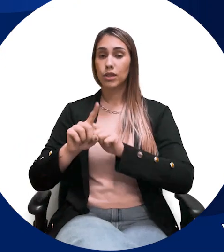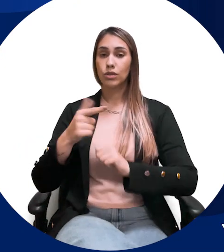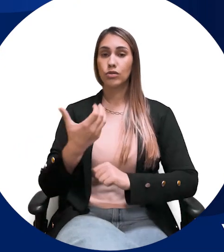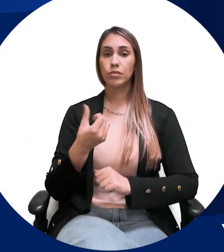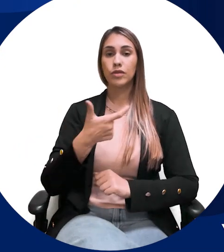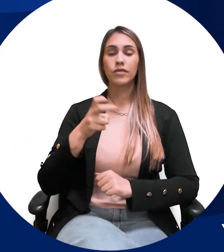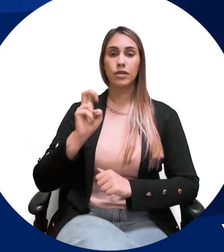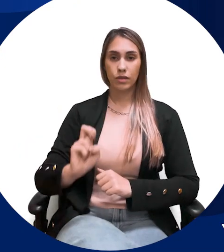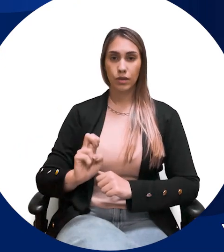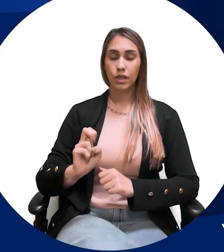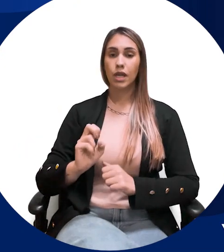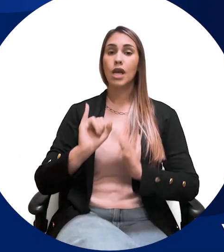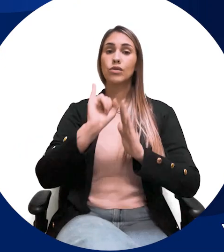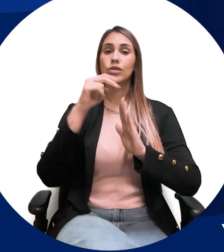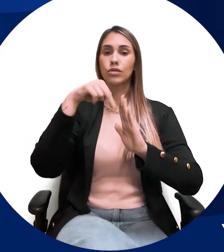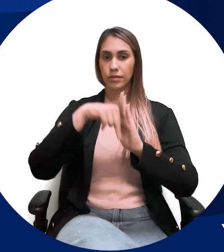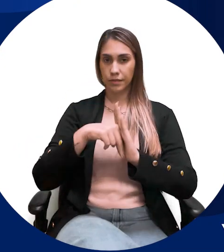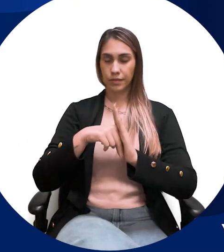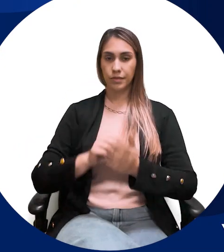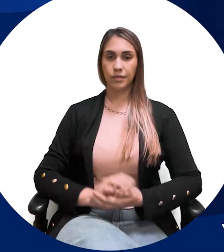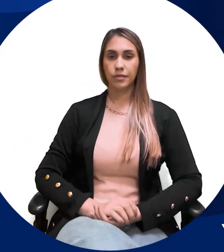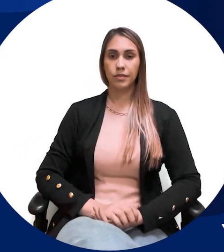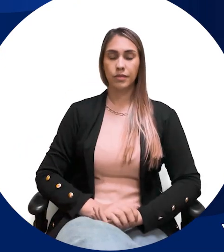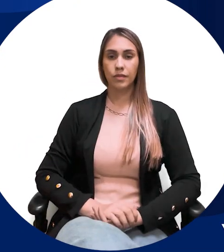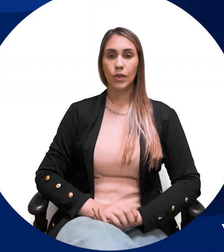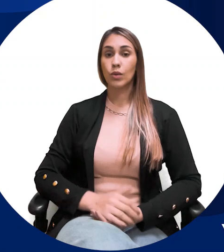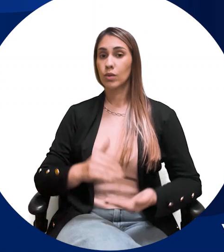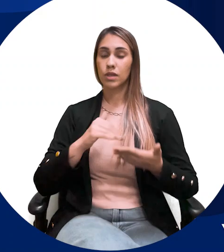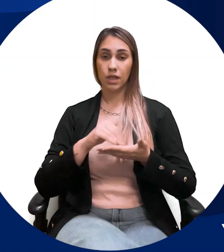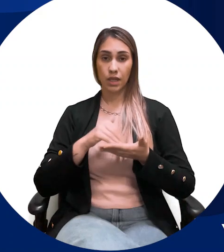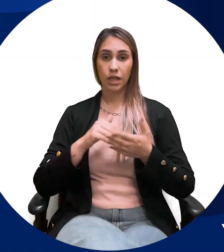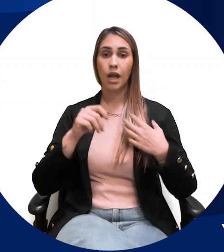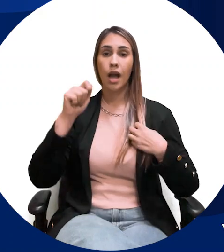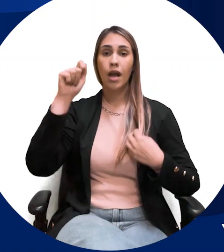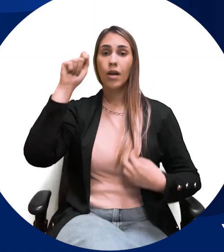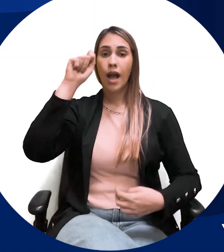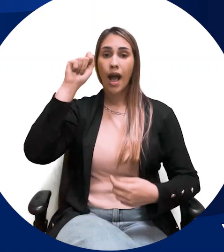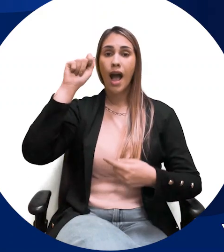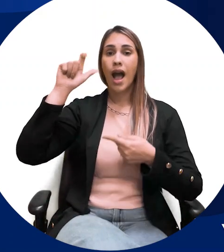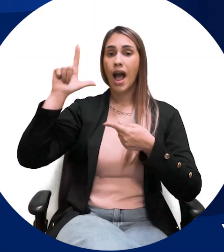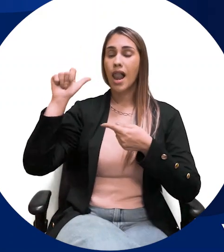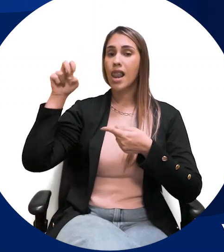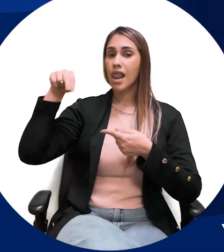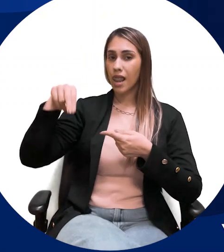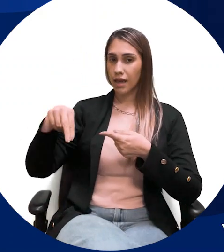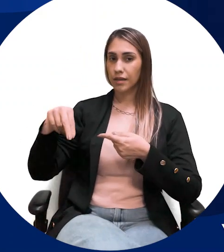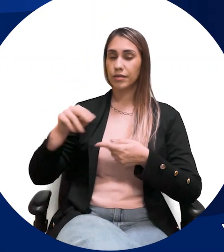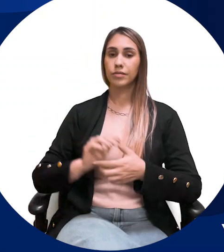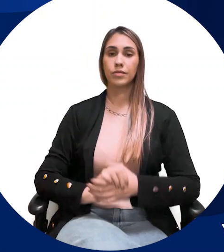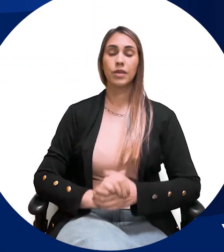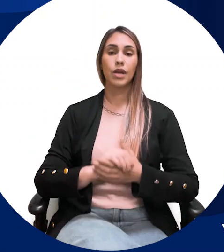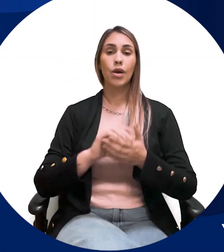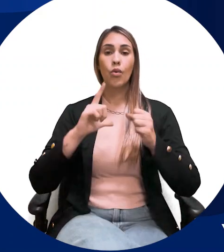do ano de 2025, nos termos da Instrução Normativa vigente. O secretário de Estado de Educação, no uso das atribuições